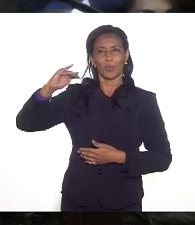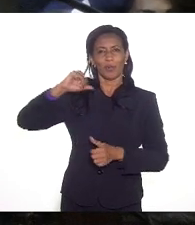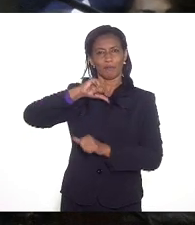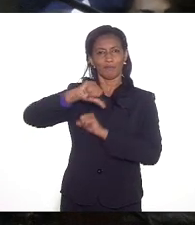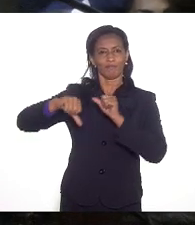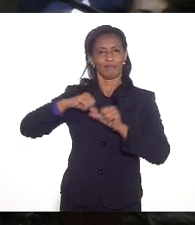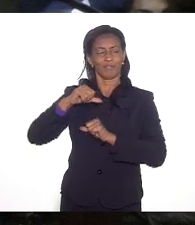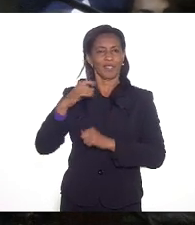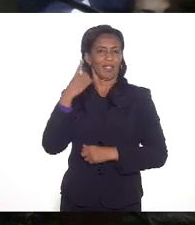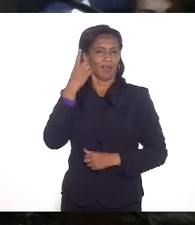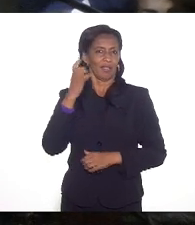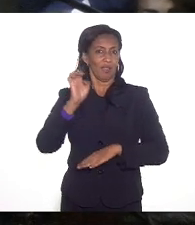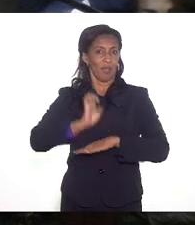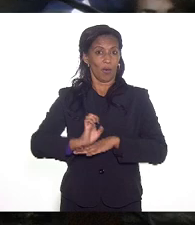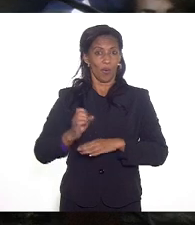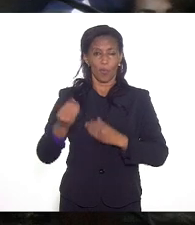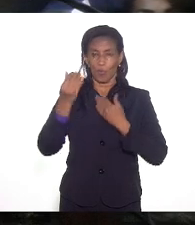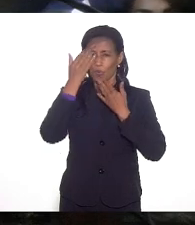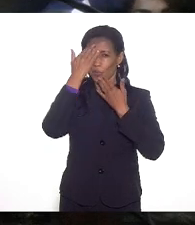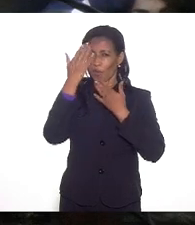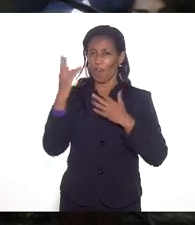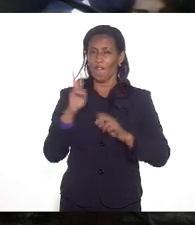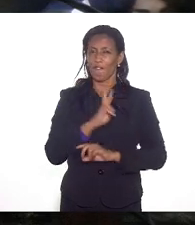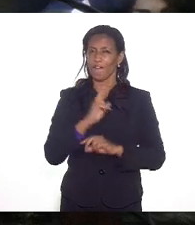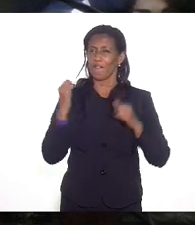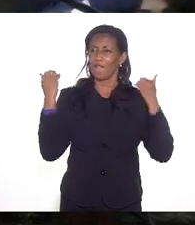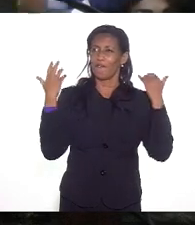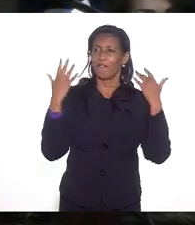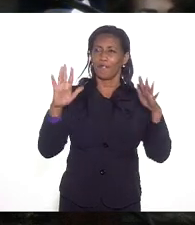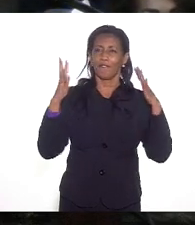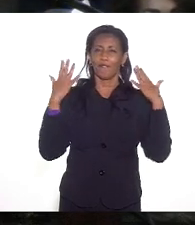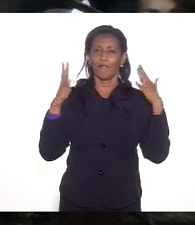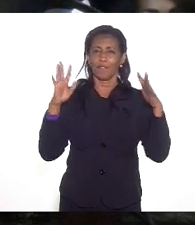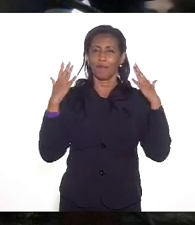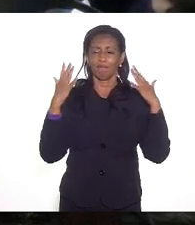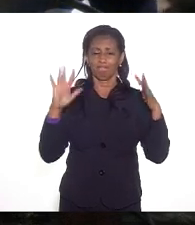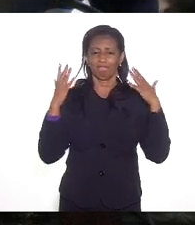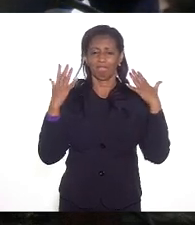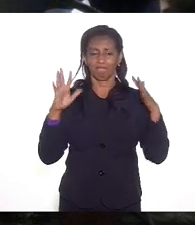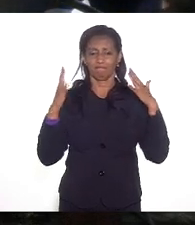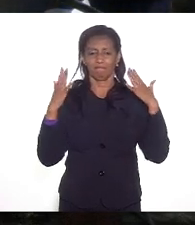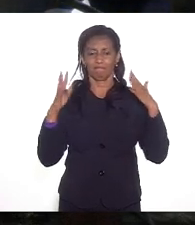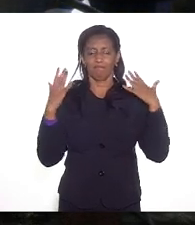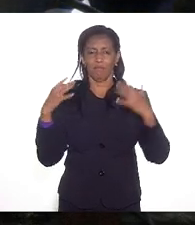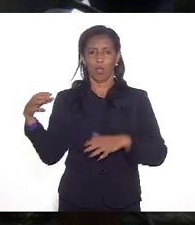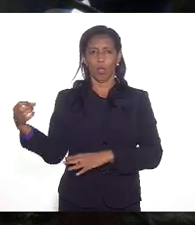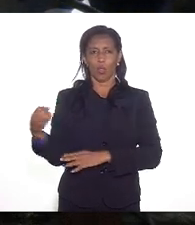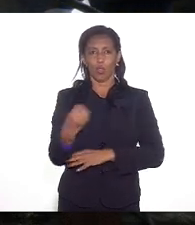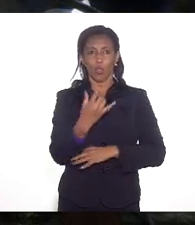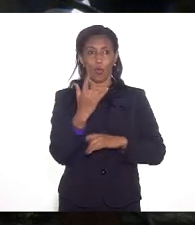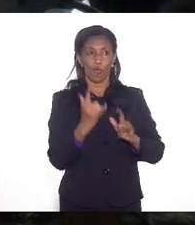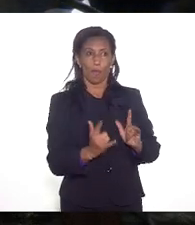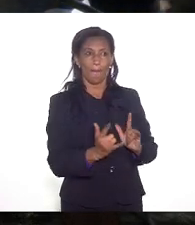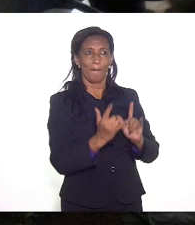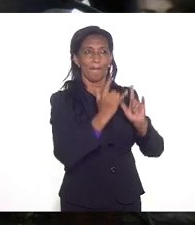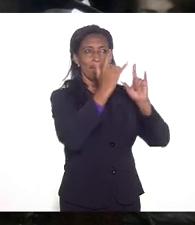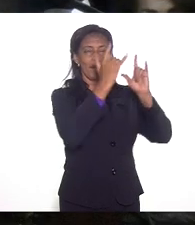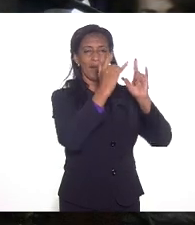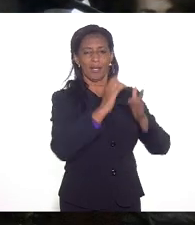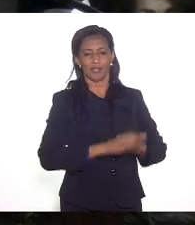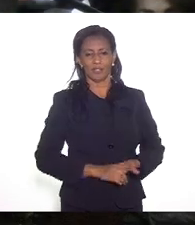Muito obrigado e o palácio Tiradentes Viva o novo prédio